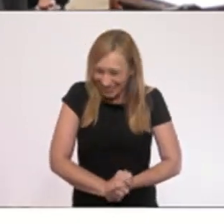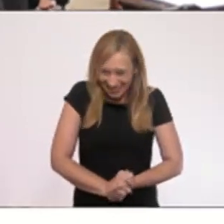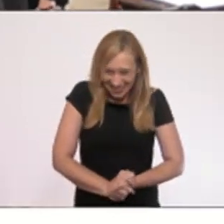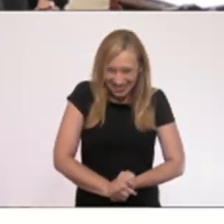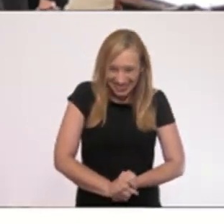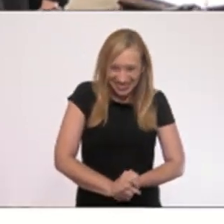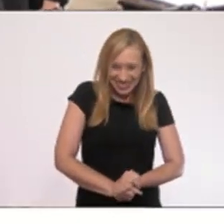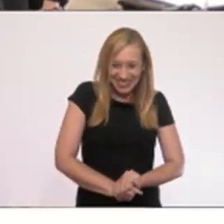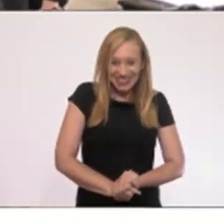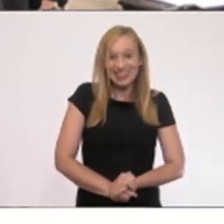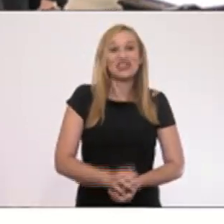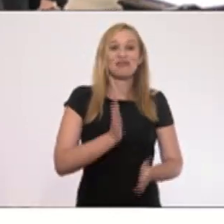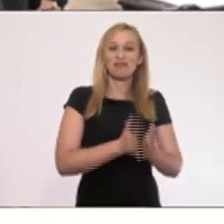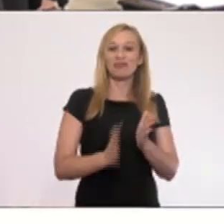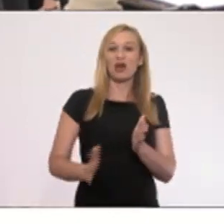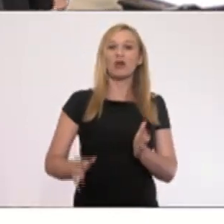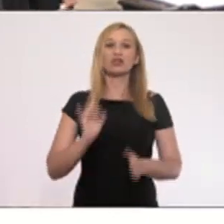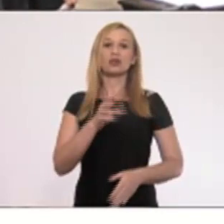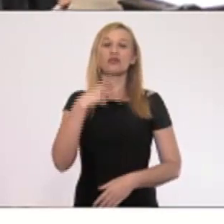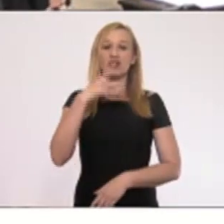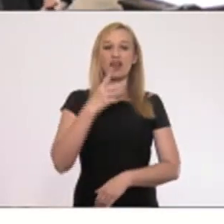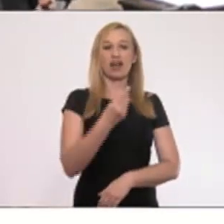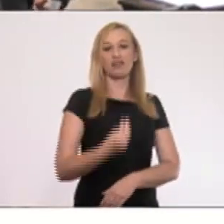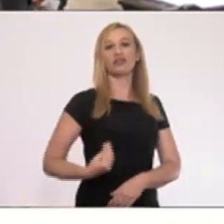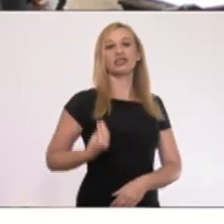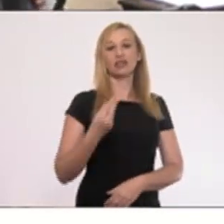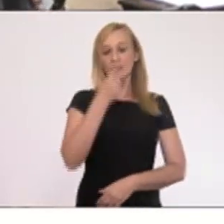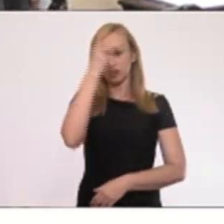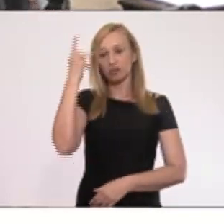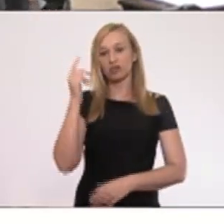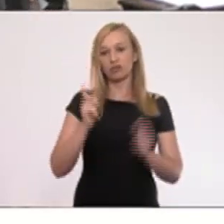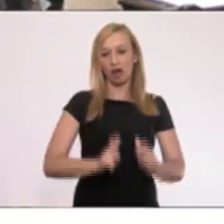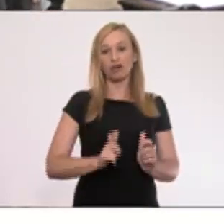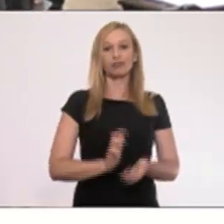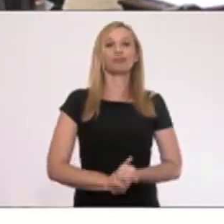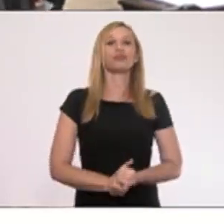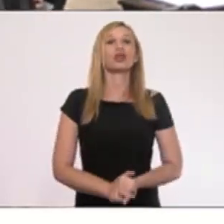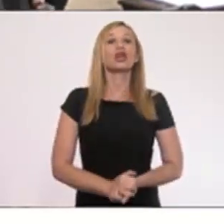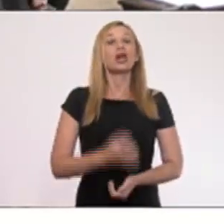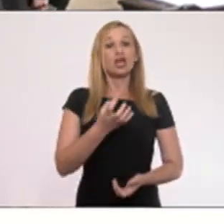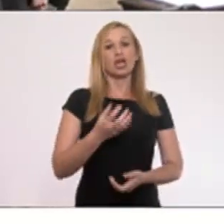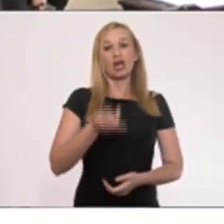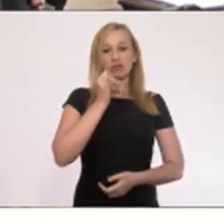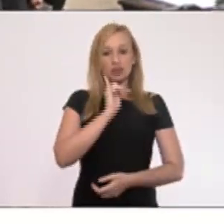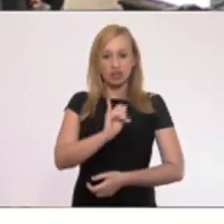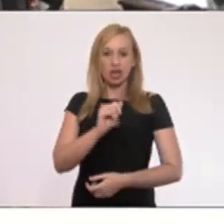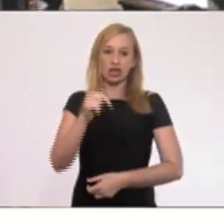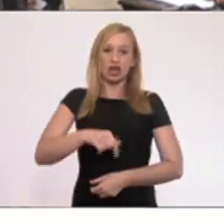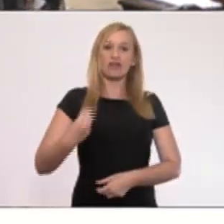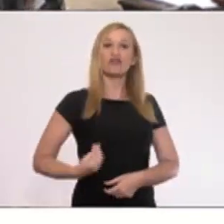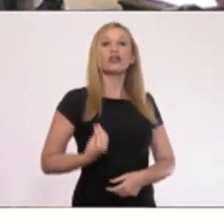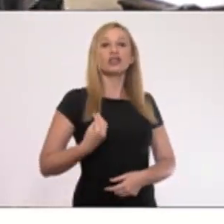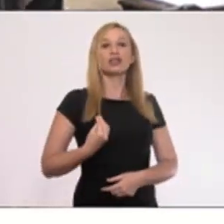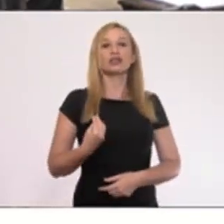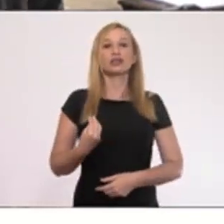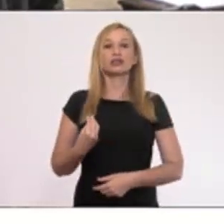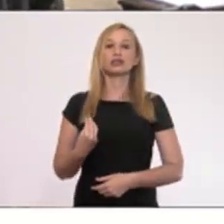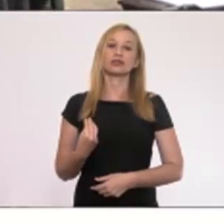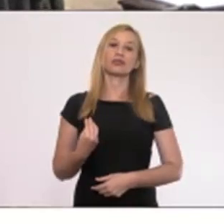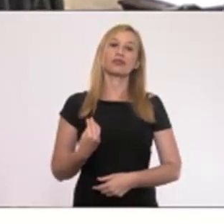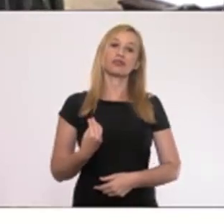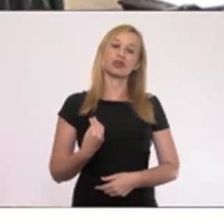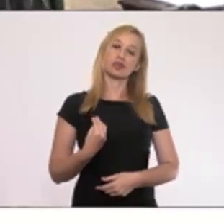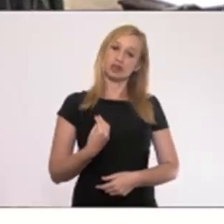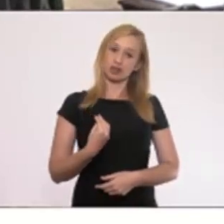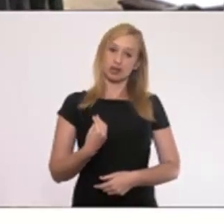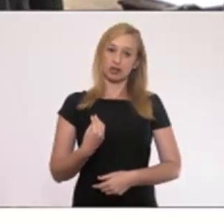Senhor presidente, pela ordem, só para anunciar a presença. Pode ser? Por favor. Senhor presidente, queria anunciar aqui a presença da Miriam Stanesco e